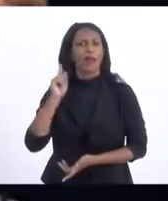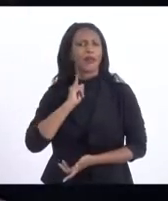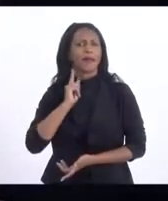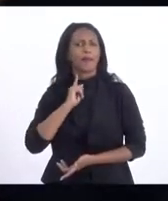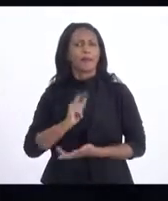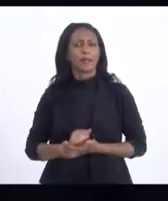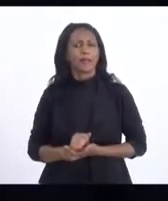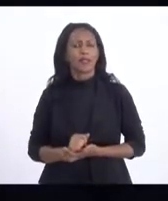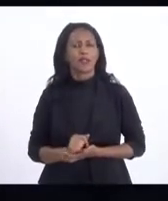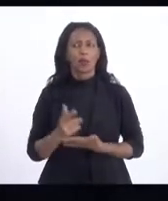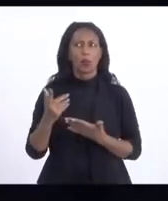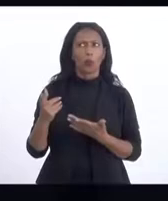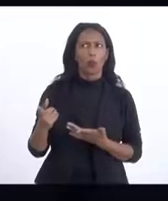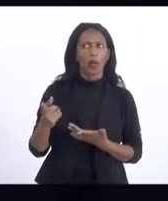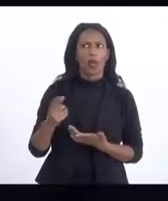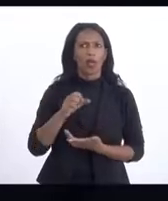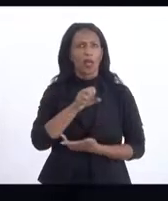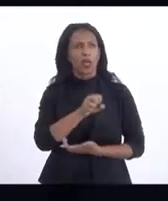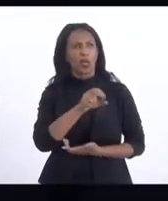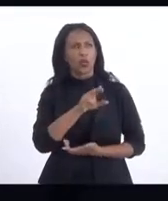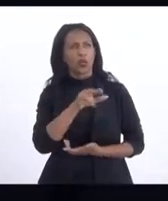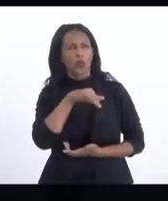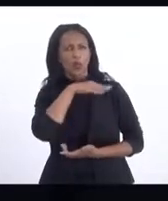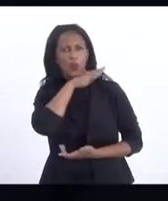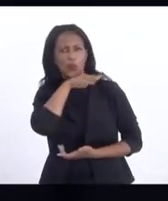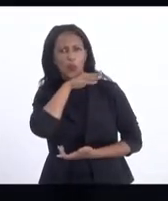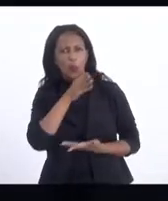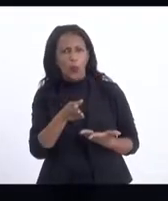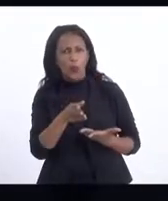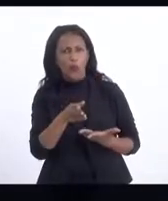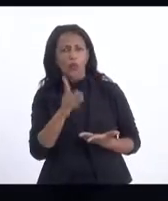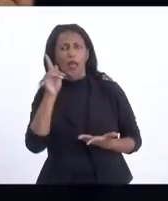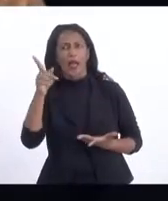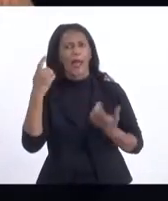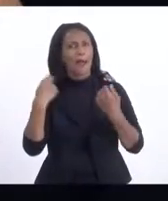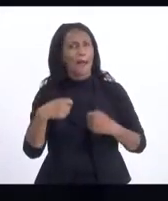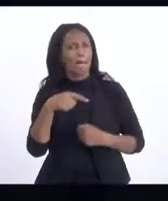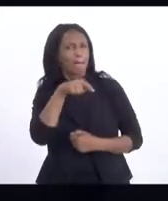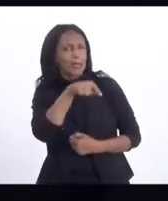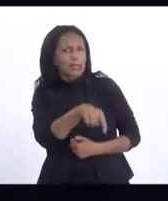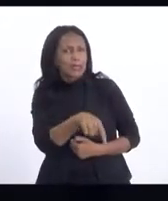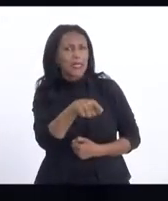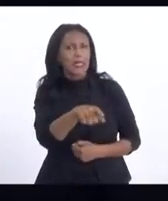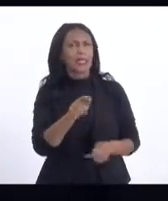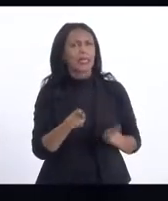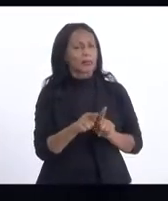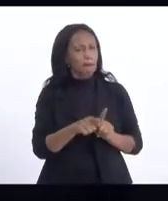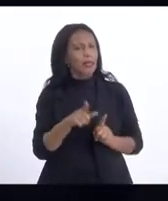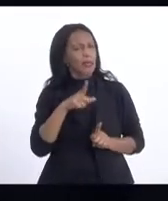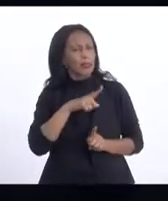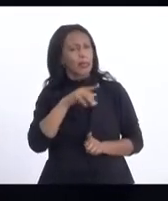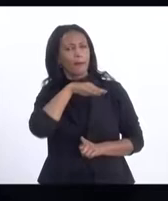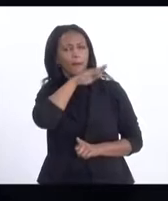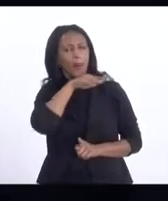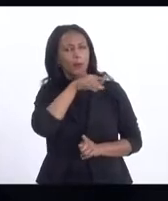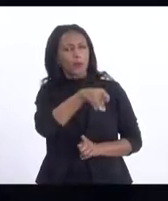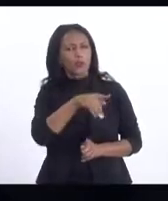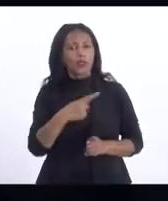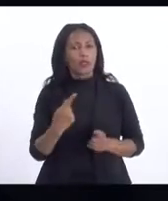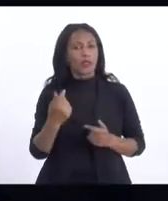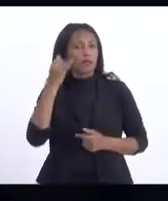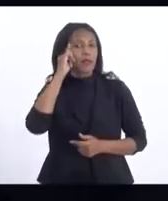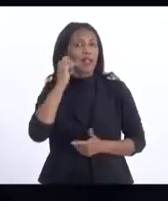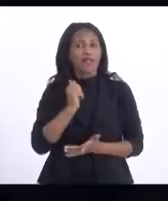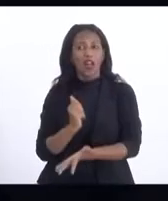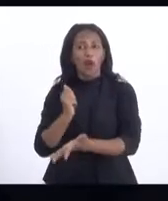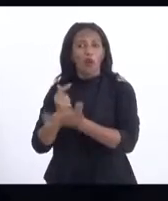aqui é exatamente esses suínos para melhorar a renda do pequeno agricultor. Para melhorar, porque nós que temos aqui